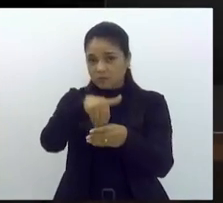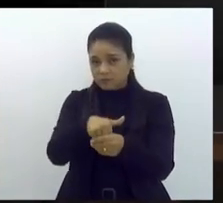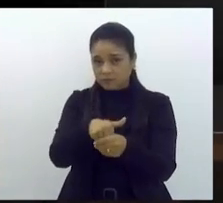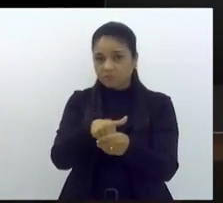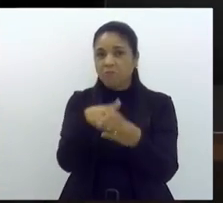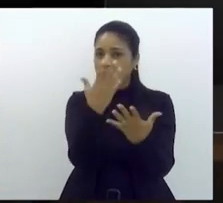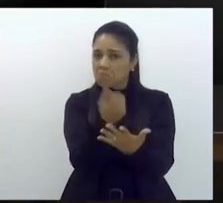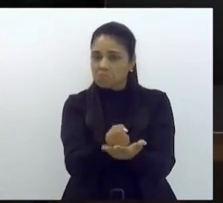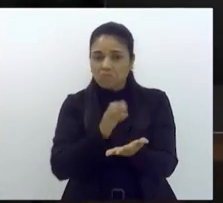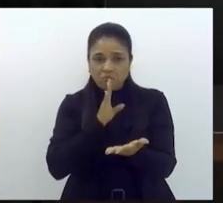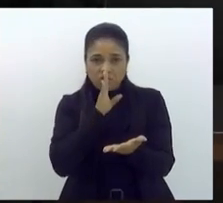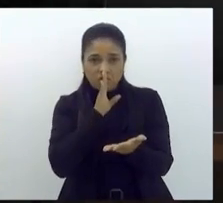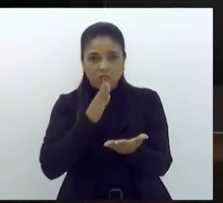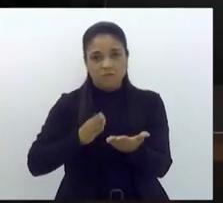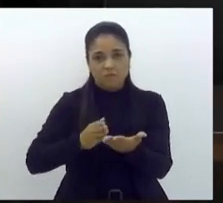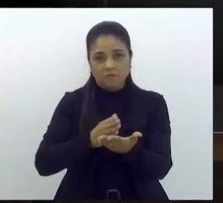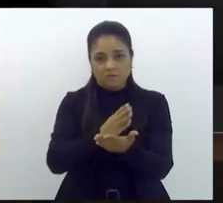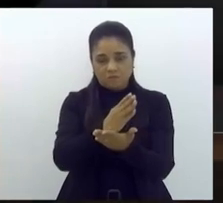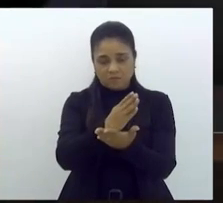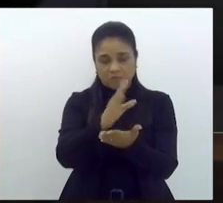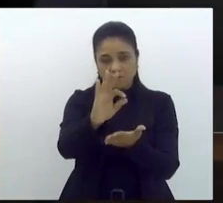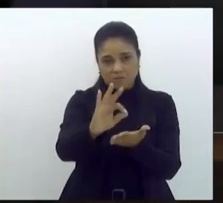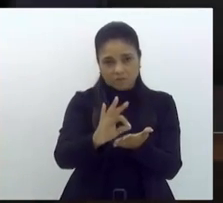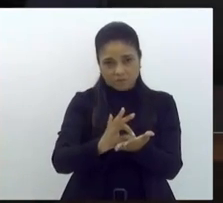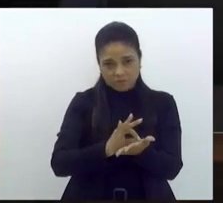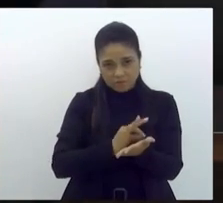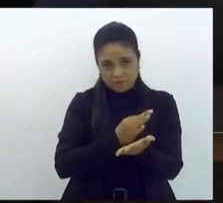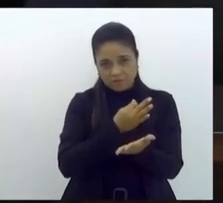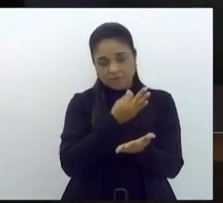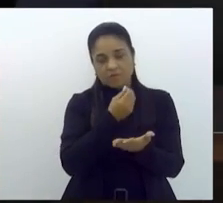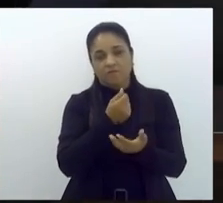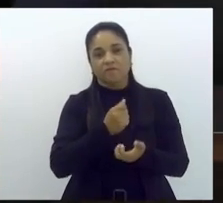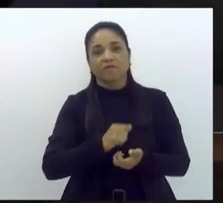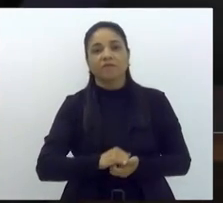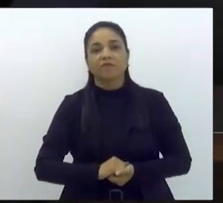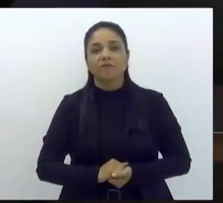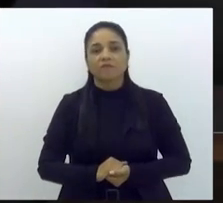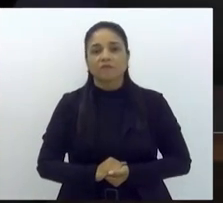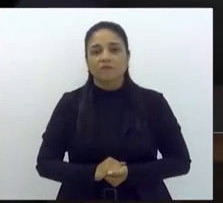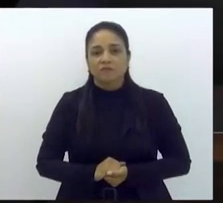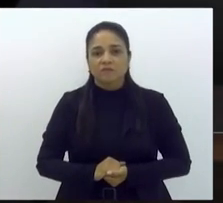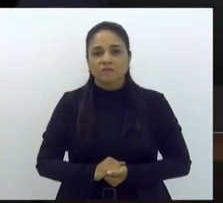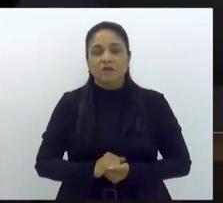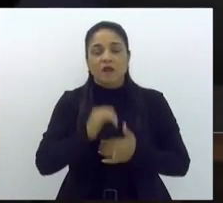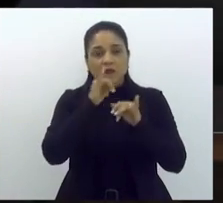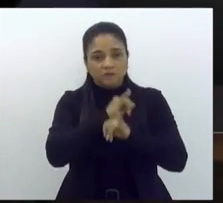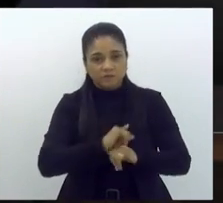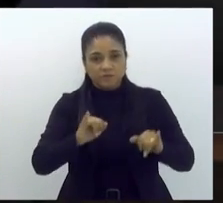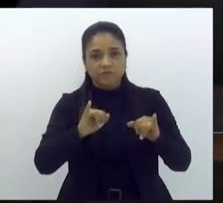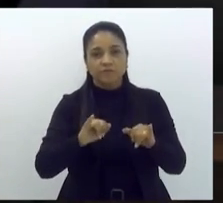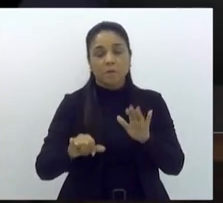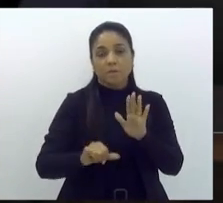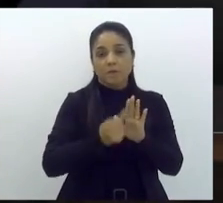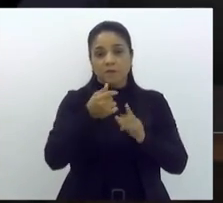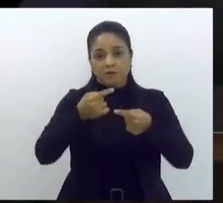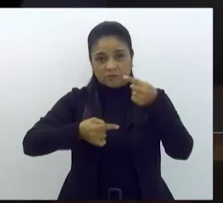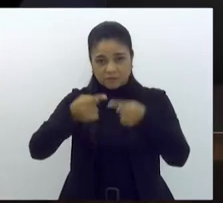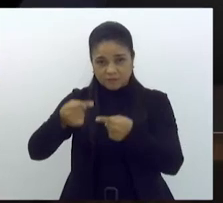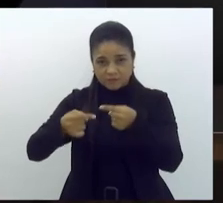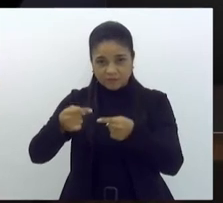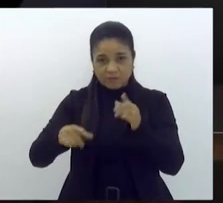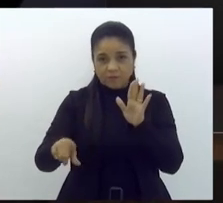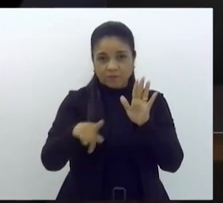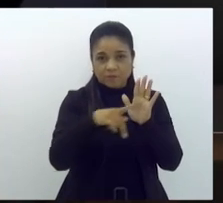os senhores que aprovam permaneça Como estão aprovado vai autógrafo anuncio em primeira discussão